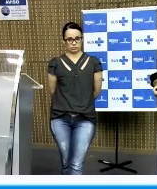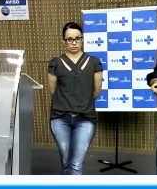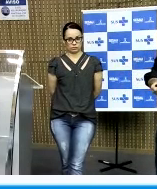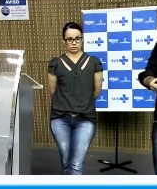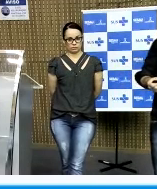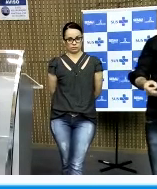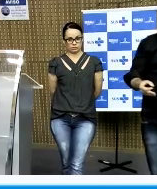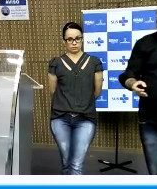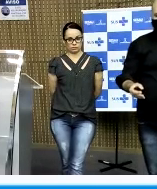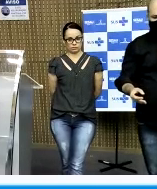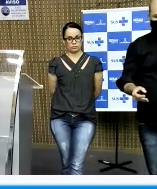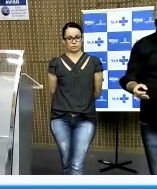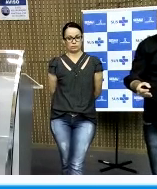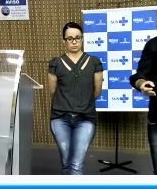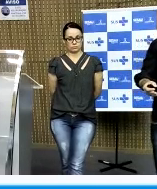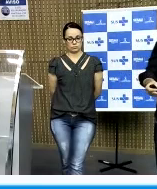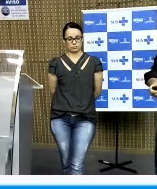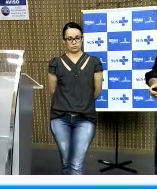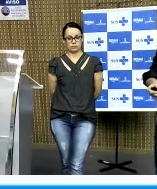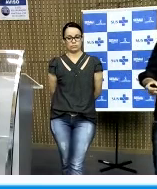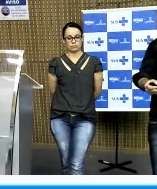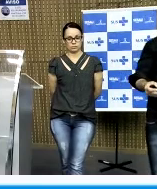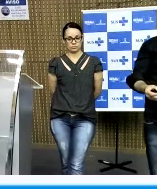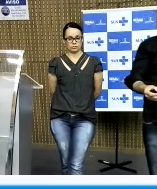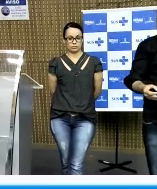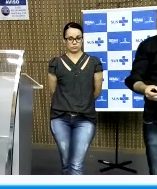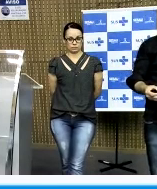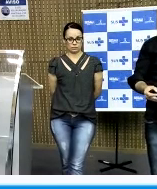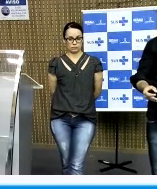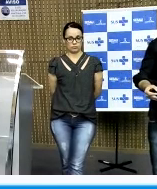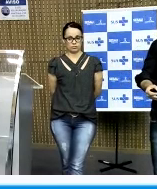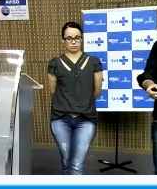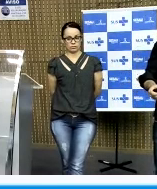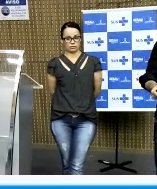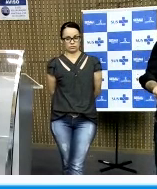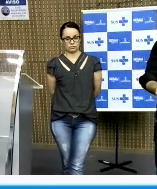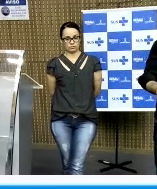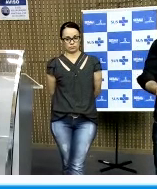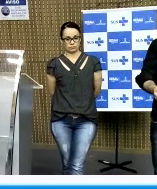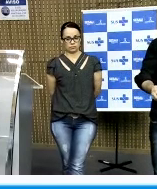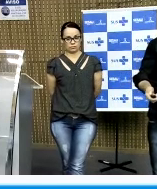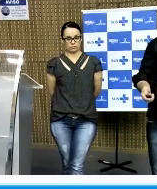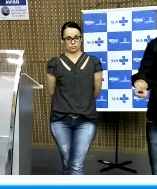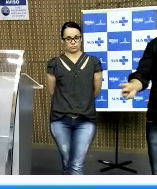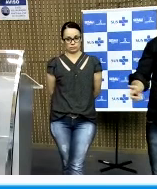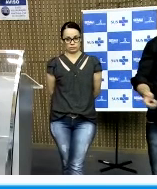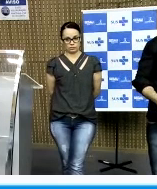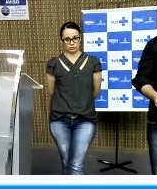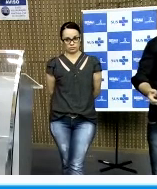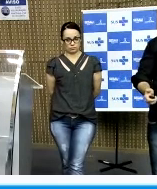adequadamente. As notificações da sífilis congênita foram 8 em 2020 e 0 até o momento em